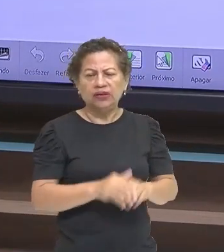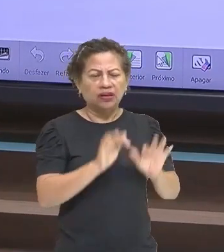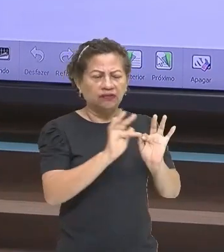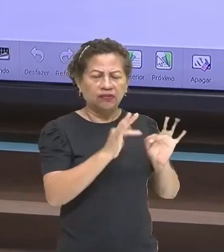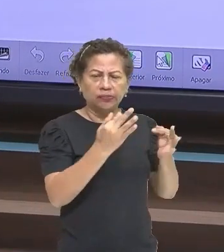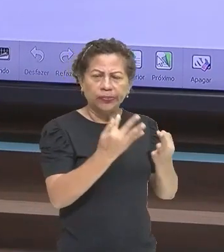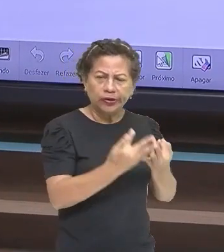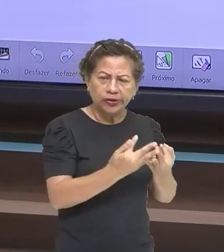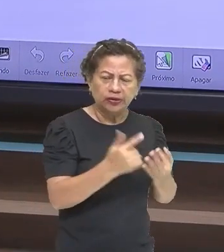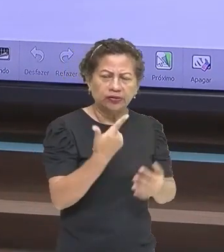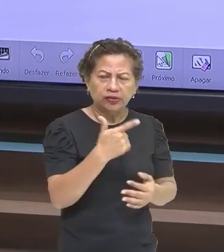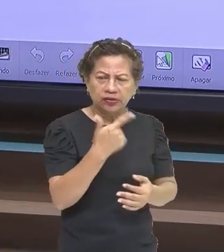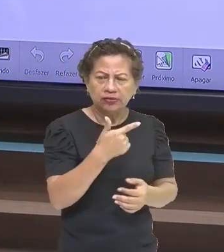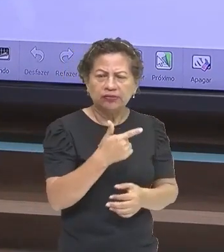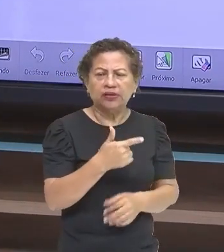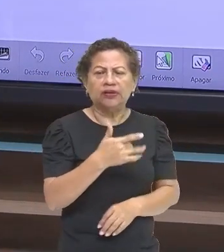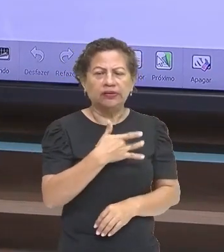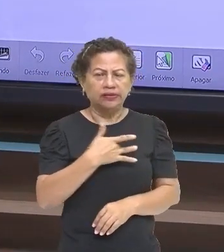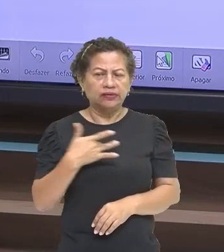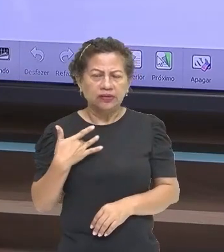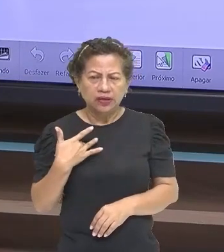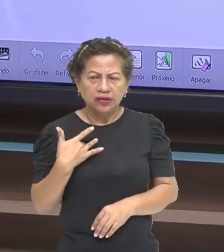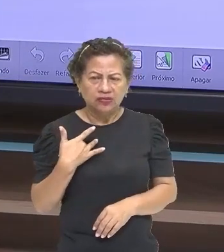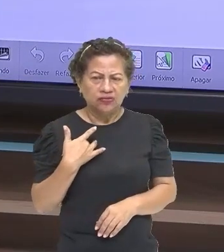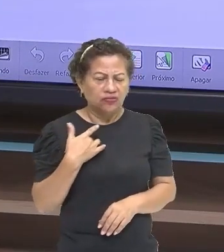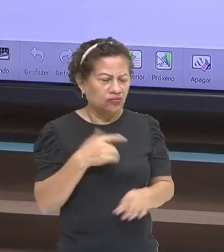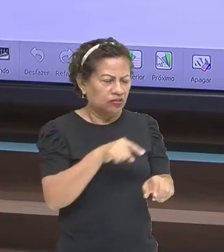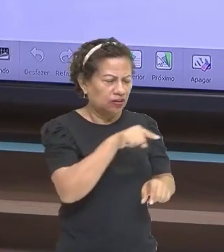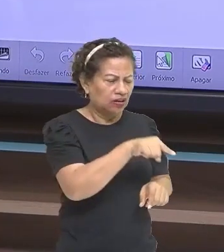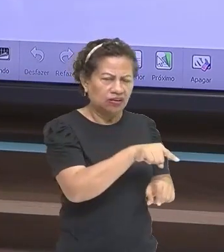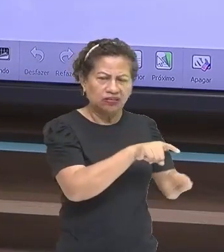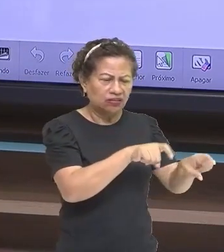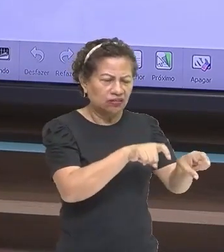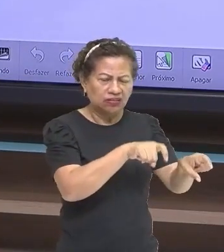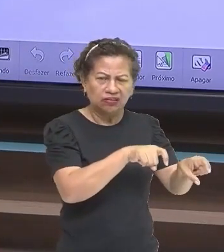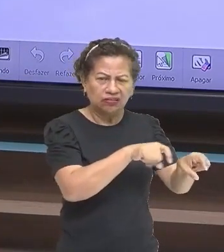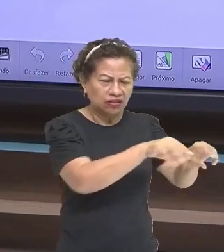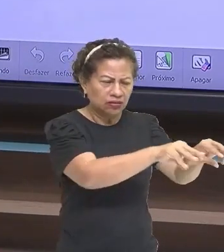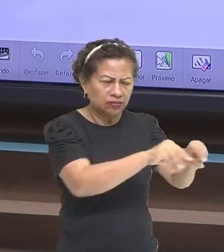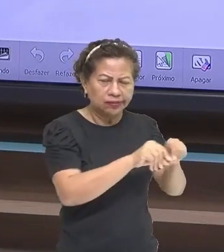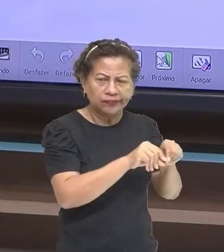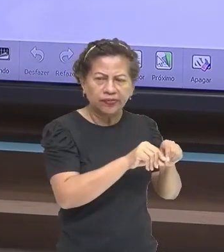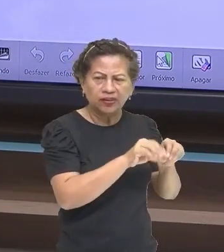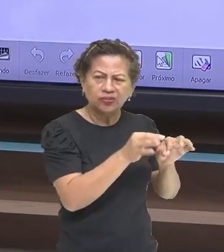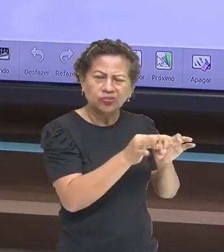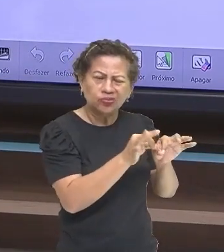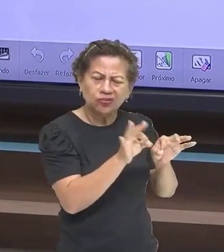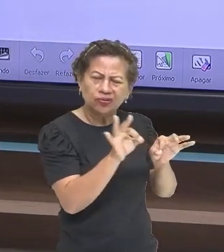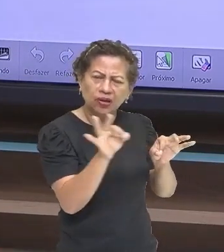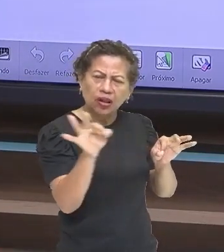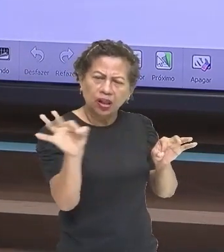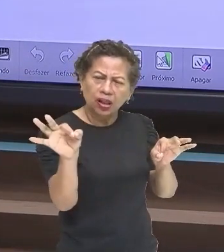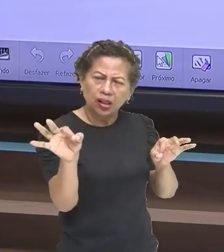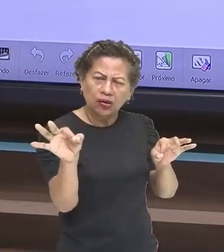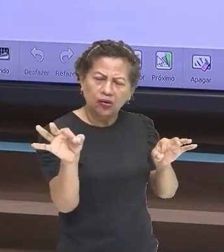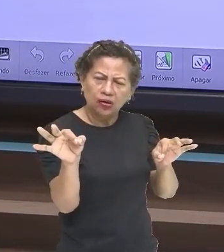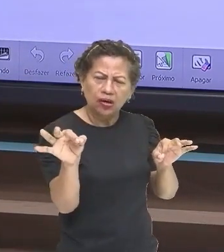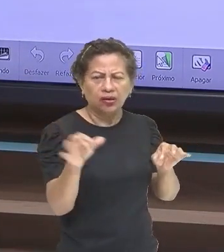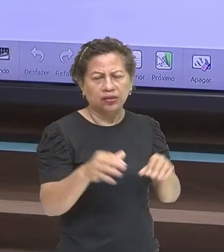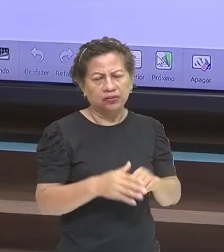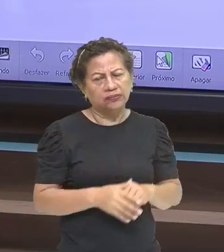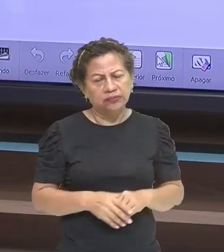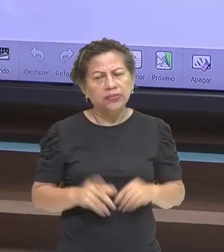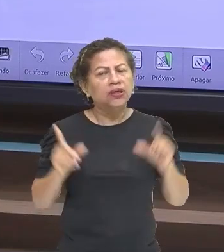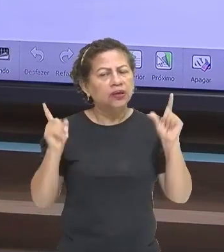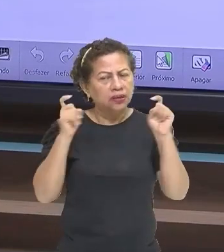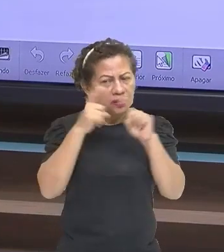tem acesso à saúde. Então, é claro que essas terras que já contam com uma infraestrutura, elas serão